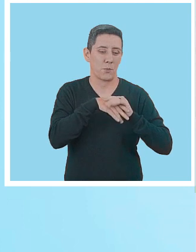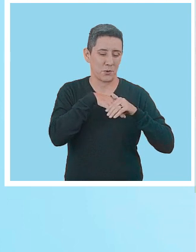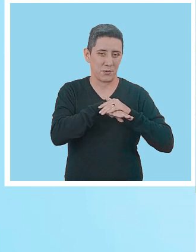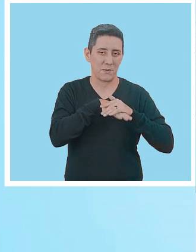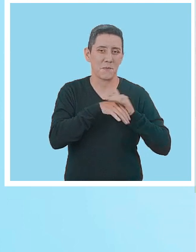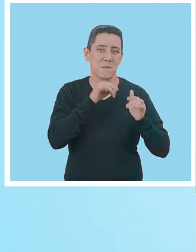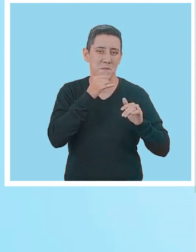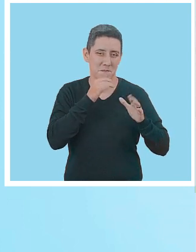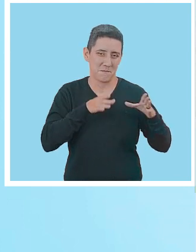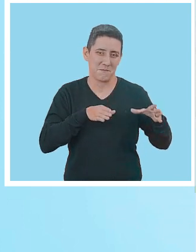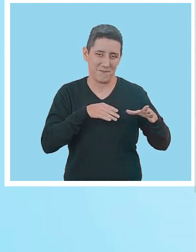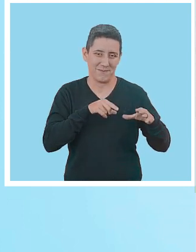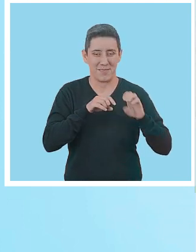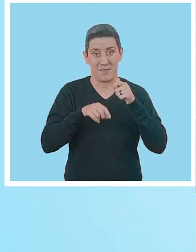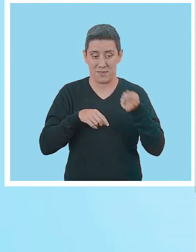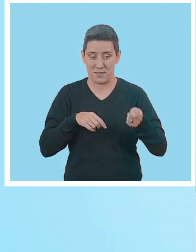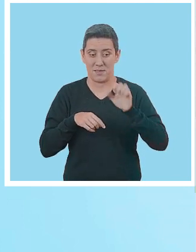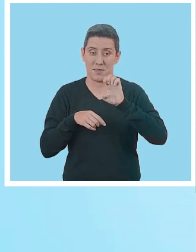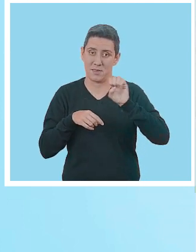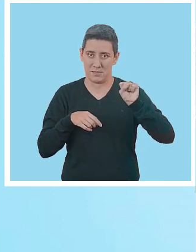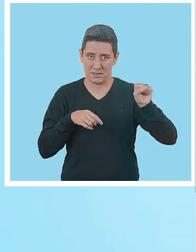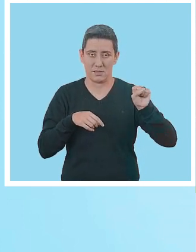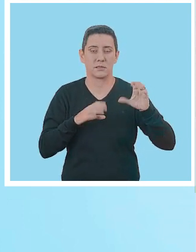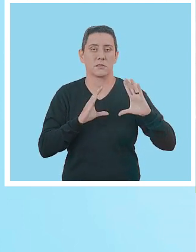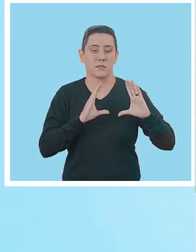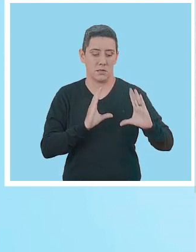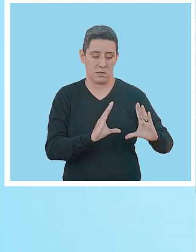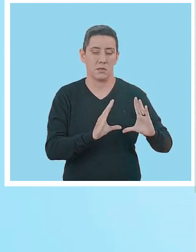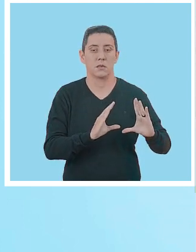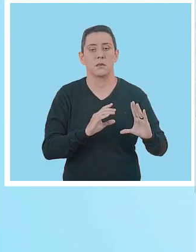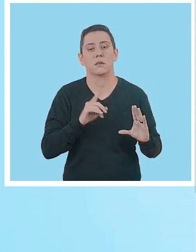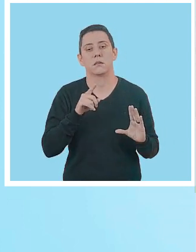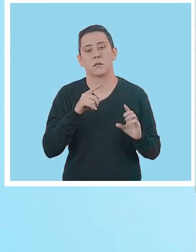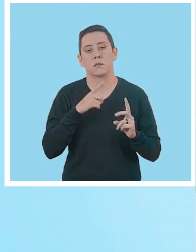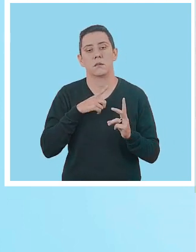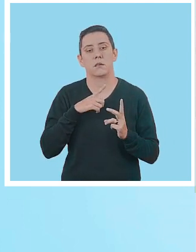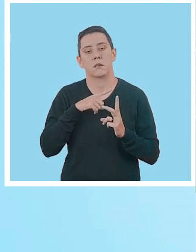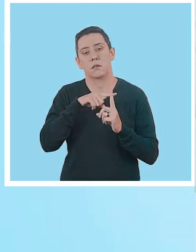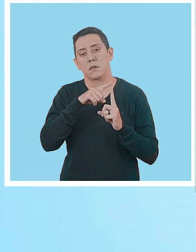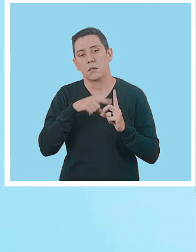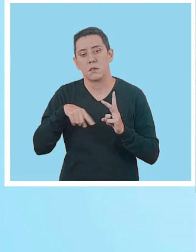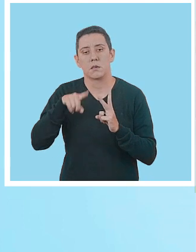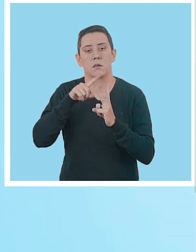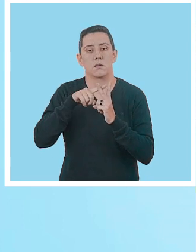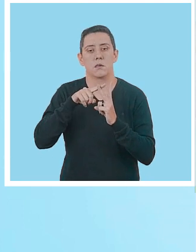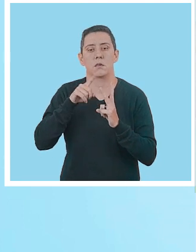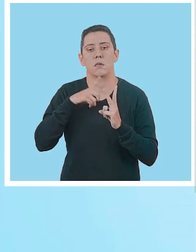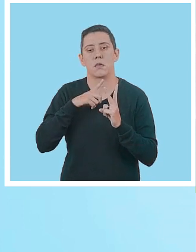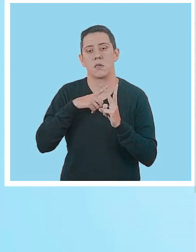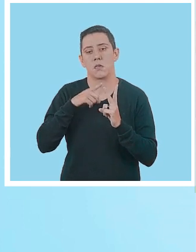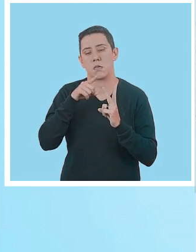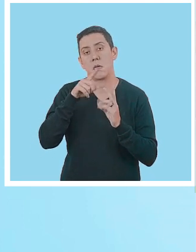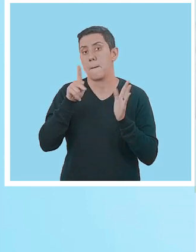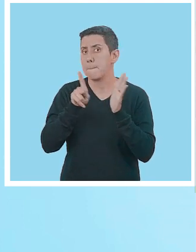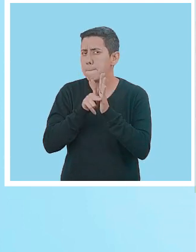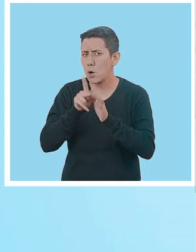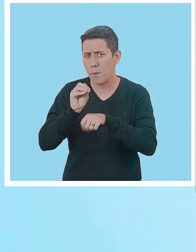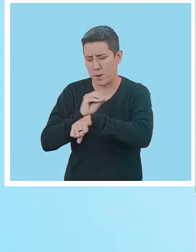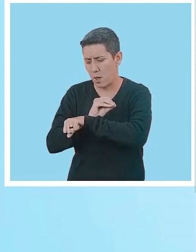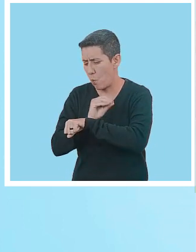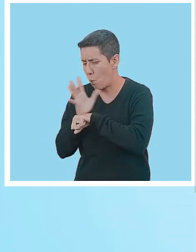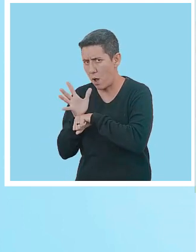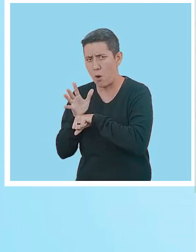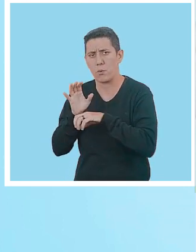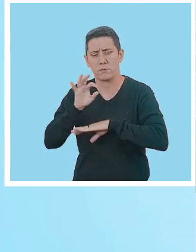e aqui no meio é temos a backup Box essa daqui é uma topologia raro ela já tá disponível